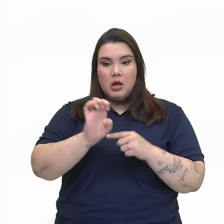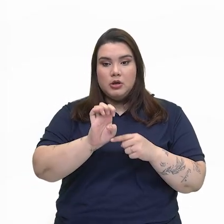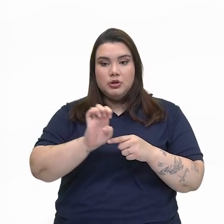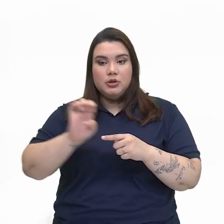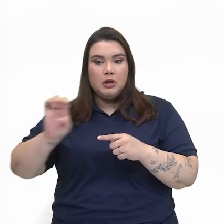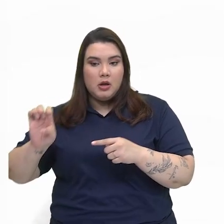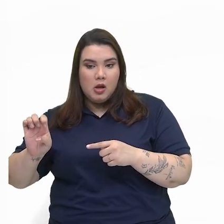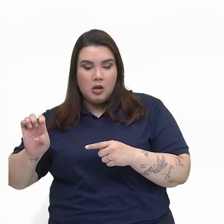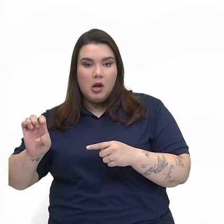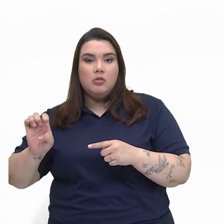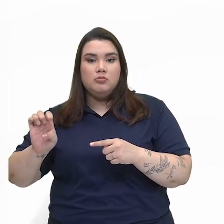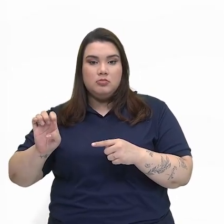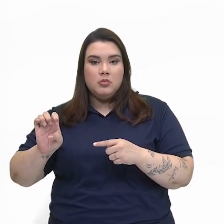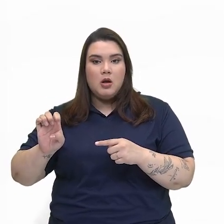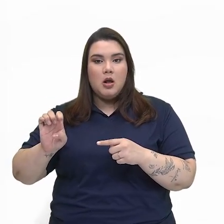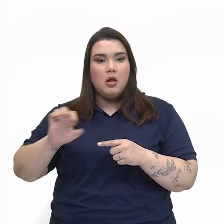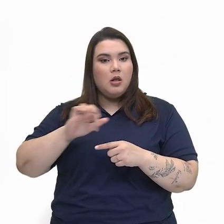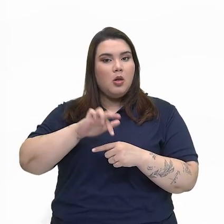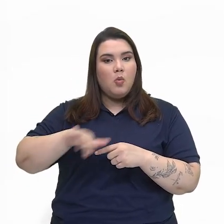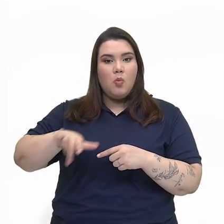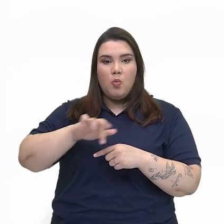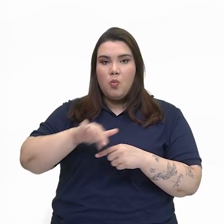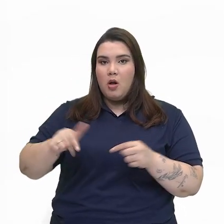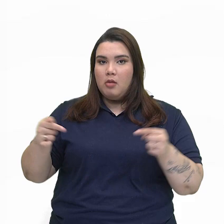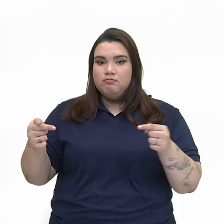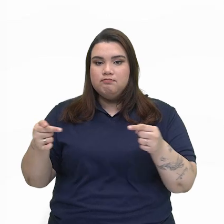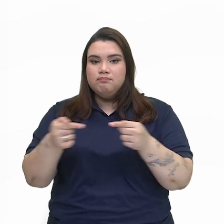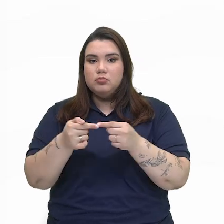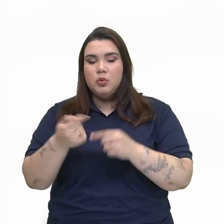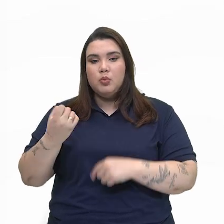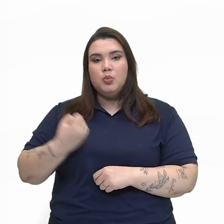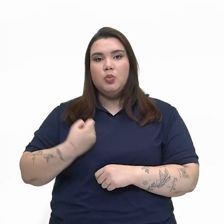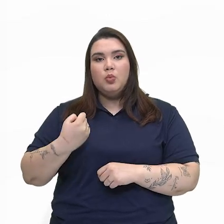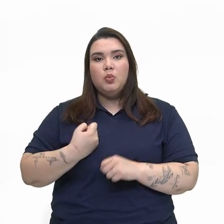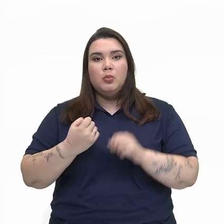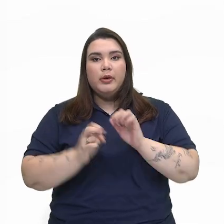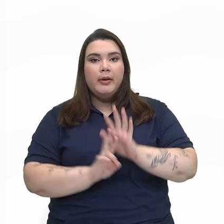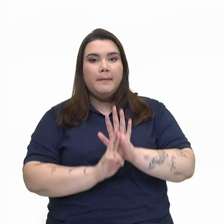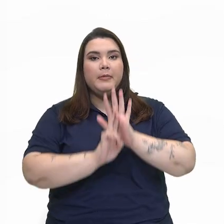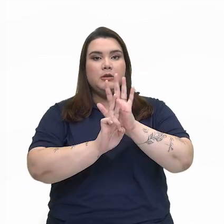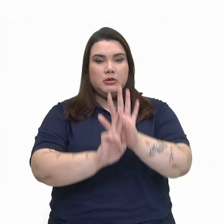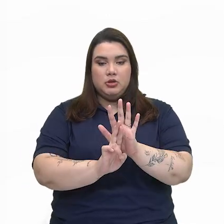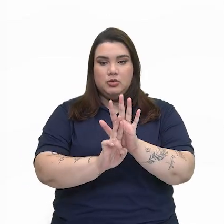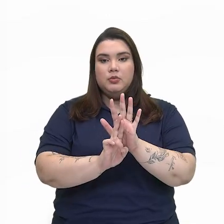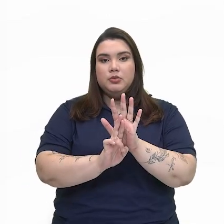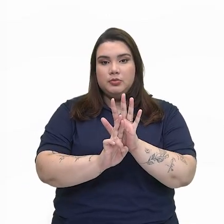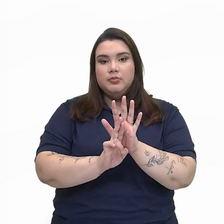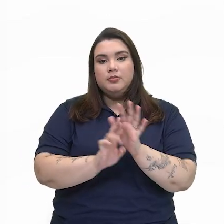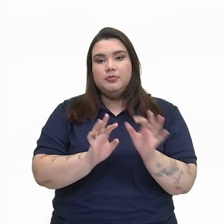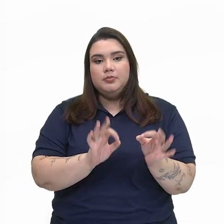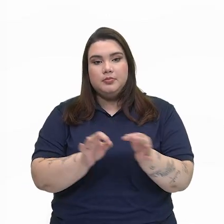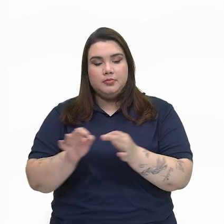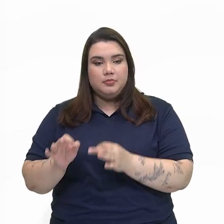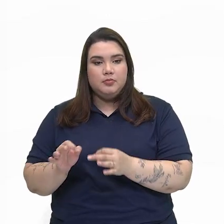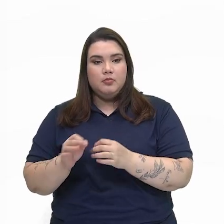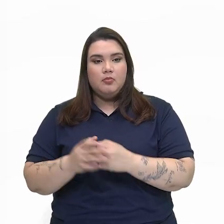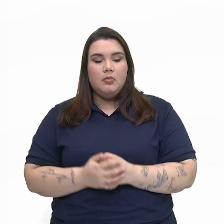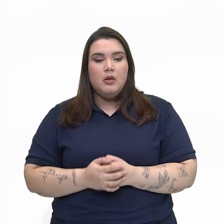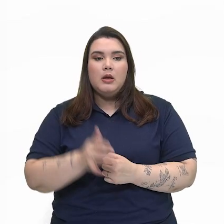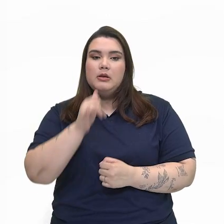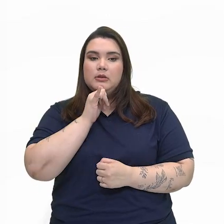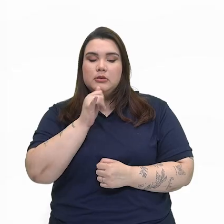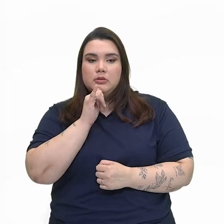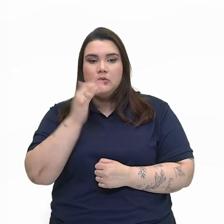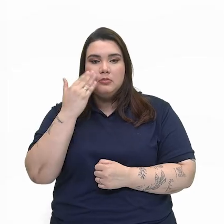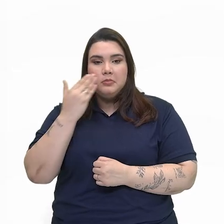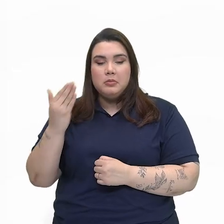medida, não são, de forma alguma, não são algarismos significativos, como em, aí você